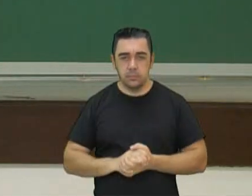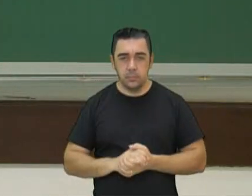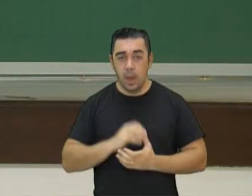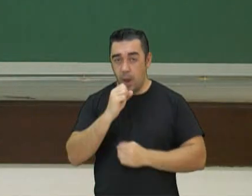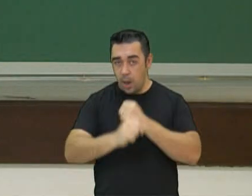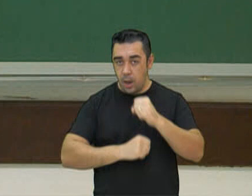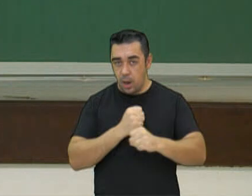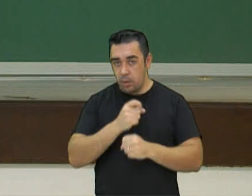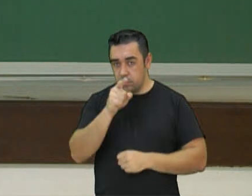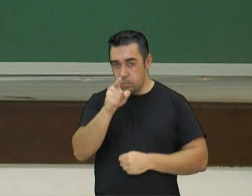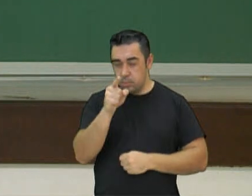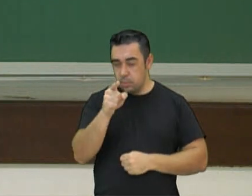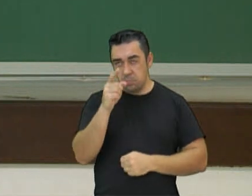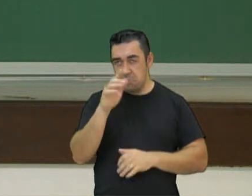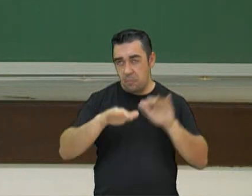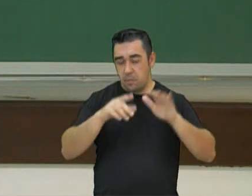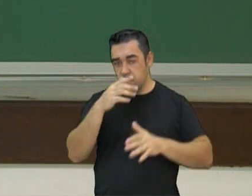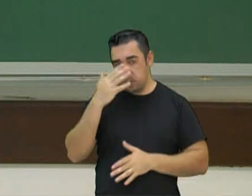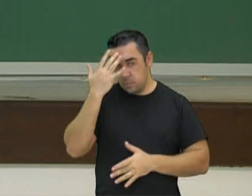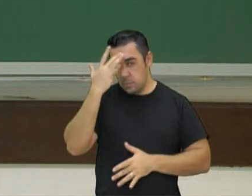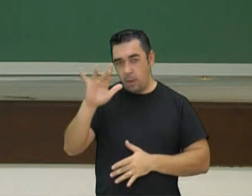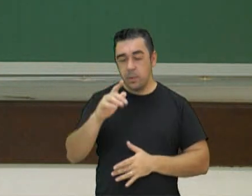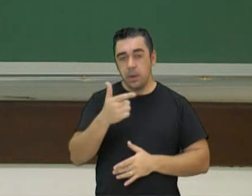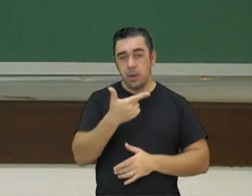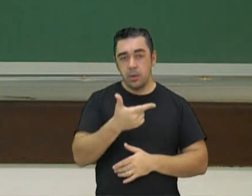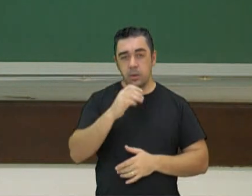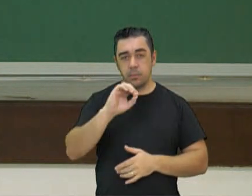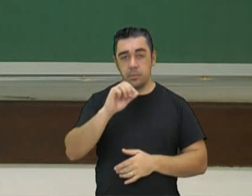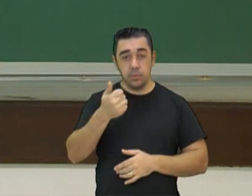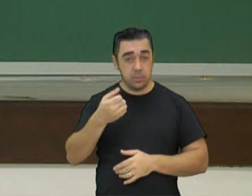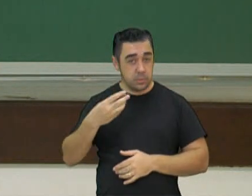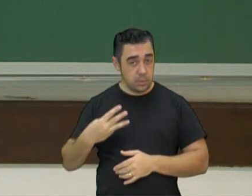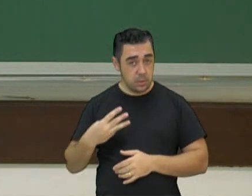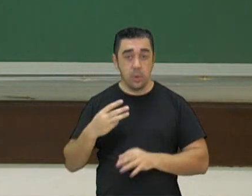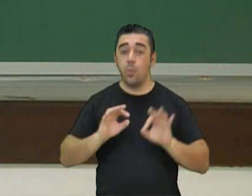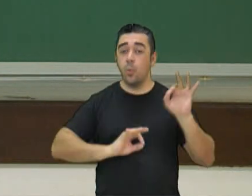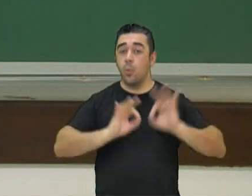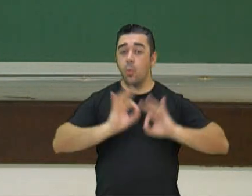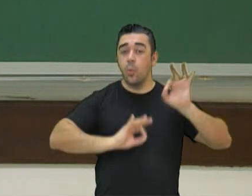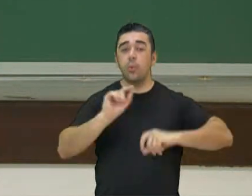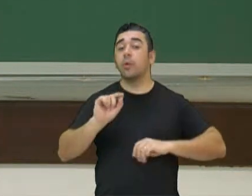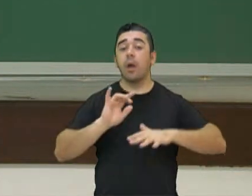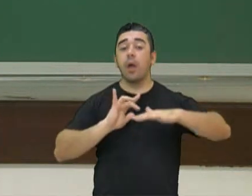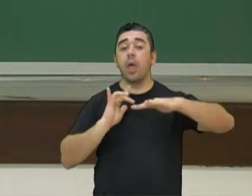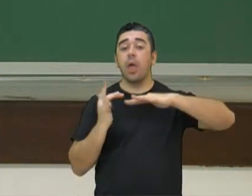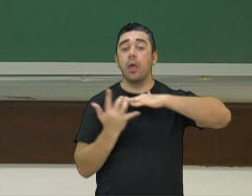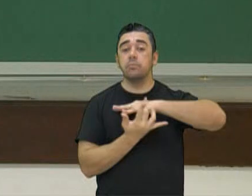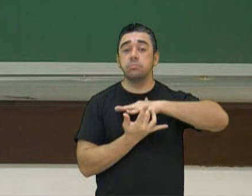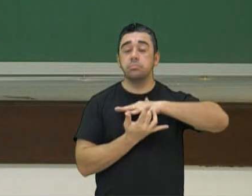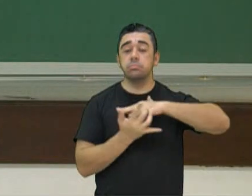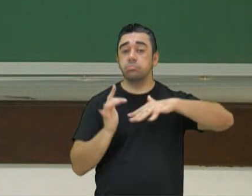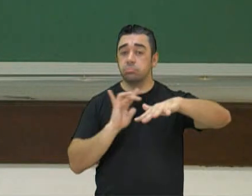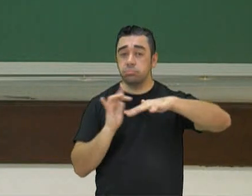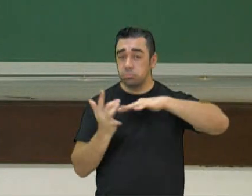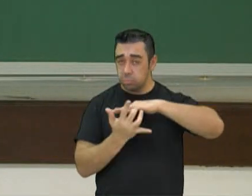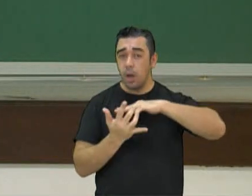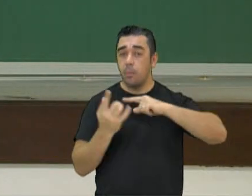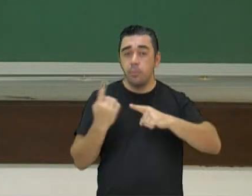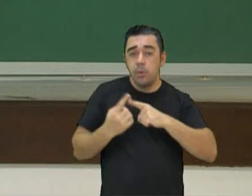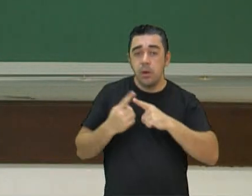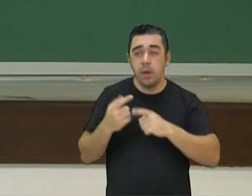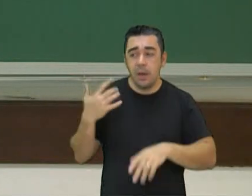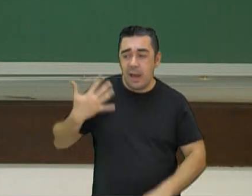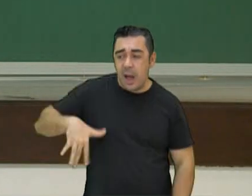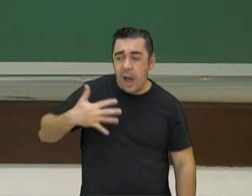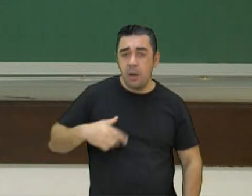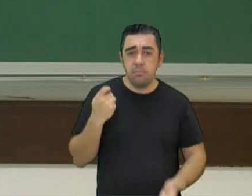talvez vocês não se lembrem, mas foi toda organizada por meio das redes sociais e começou com essa ideia do aumento da tarifa lá em